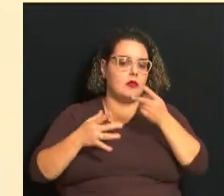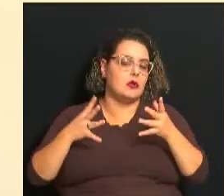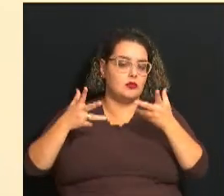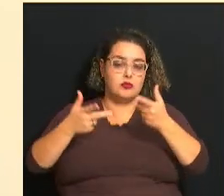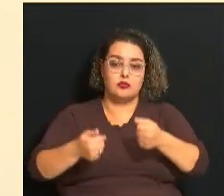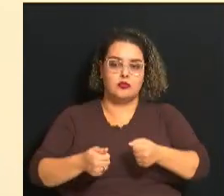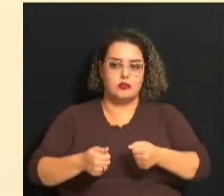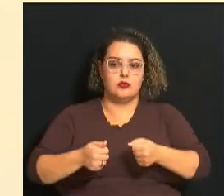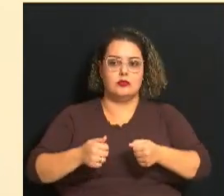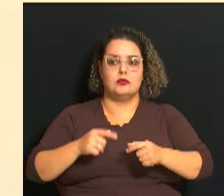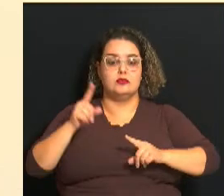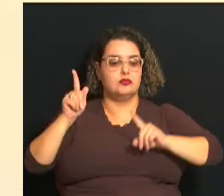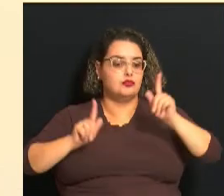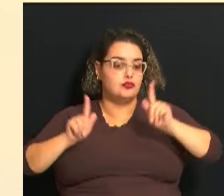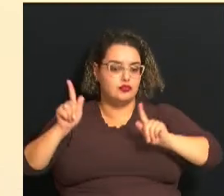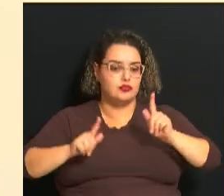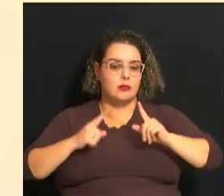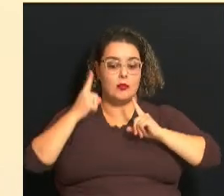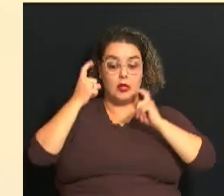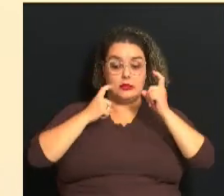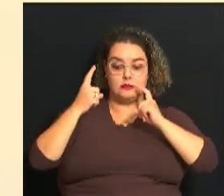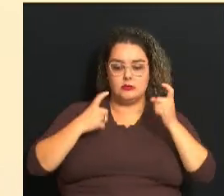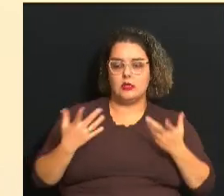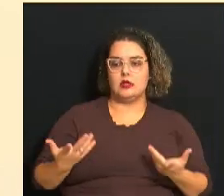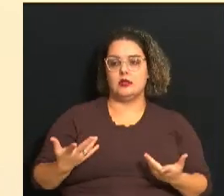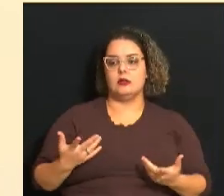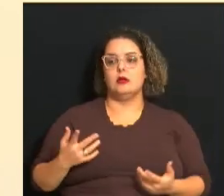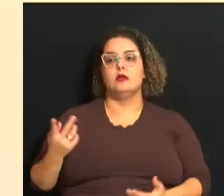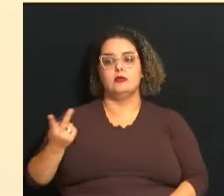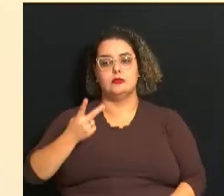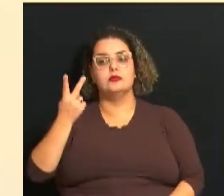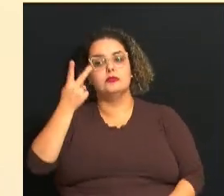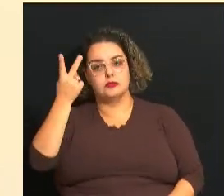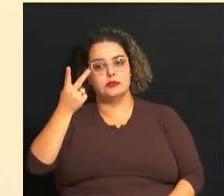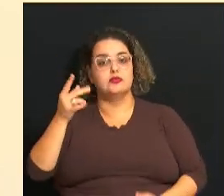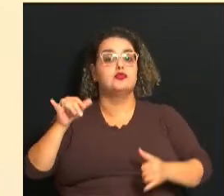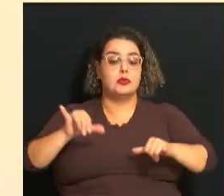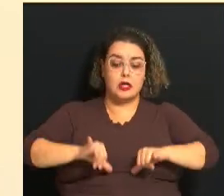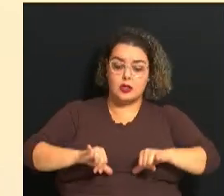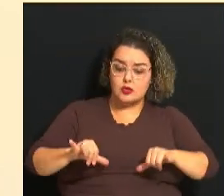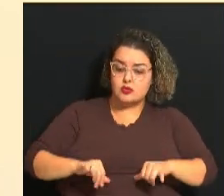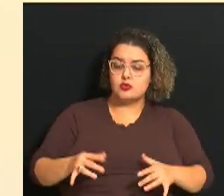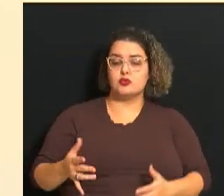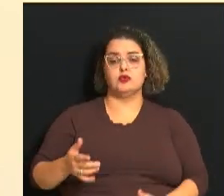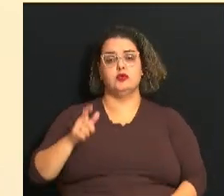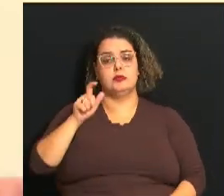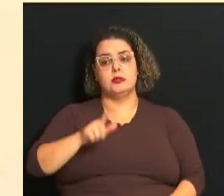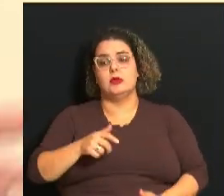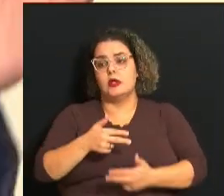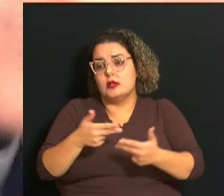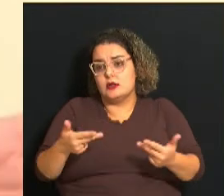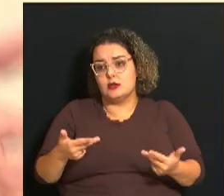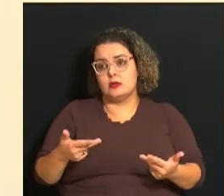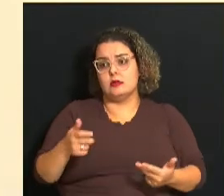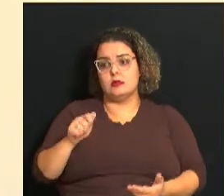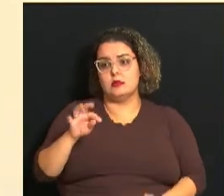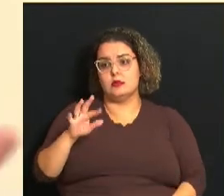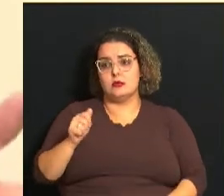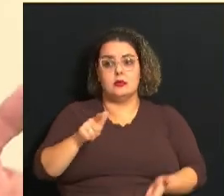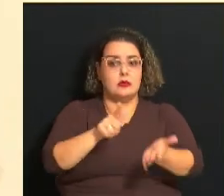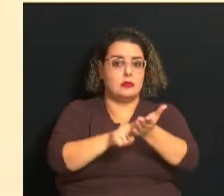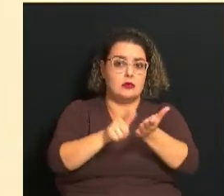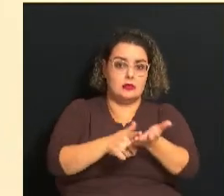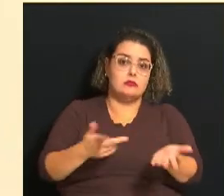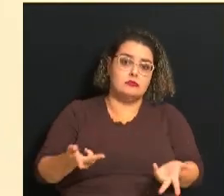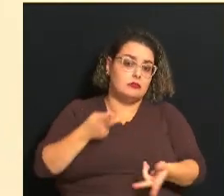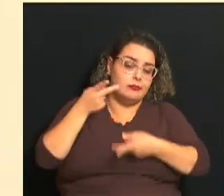expressões faciais é os elementos de valoração da dor do sofrimento daquela situação muitas vezes atenção papel né gente